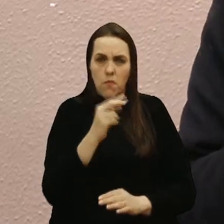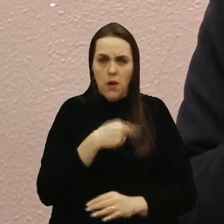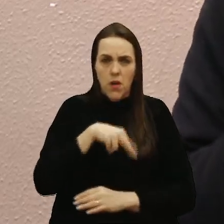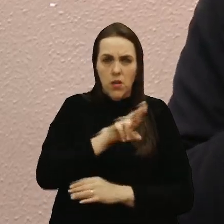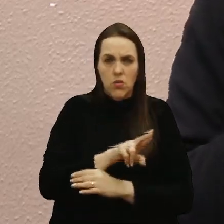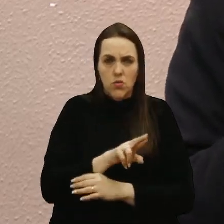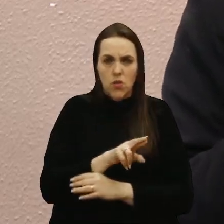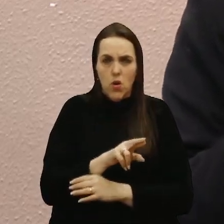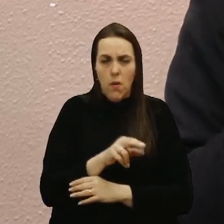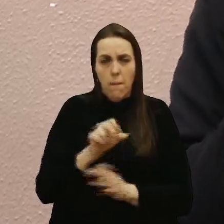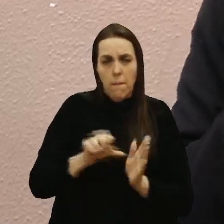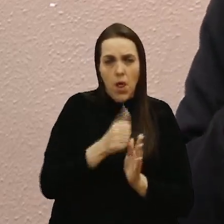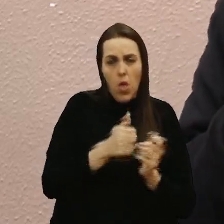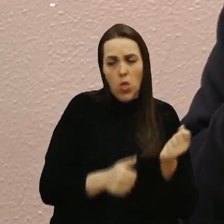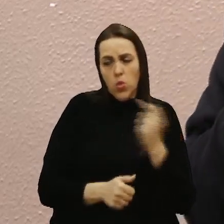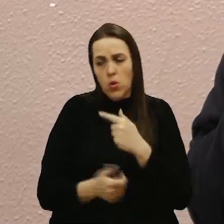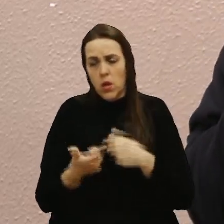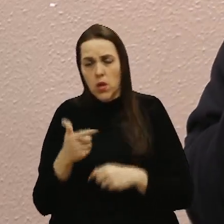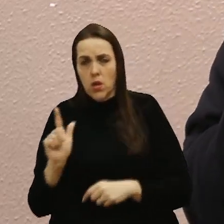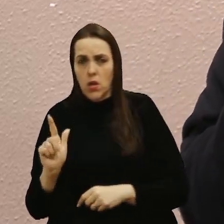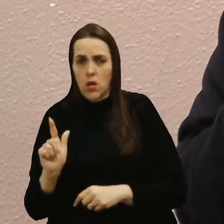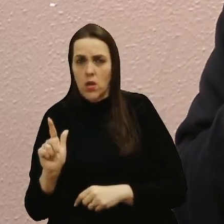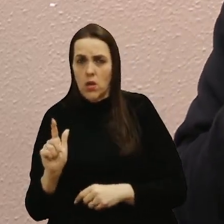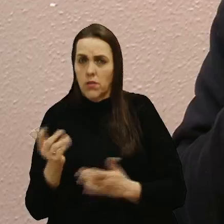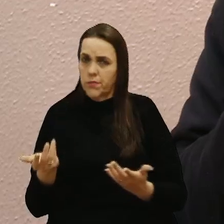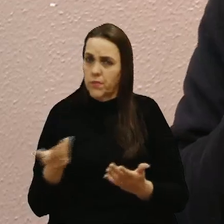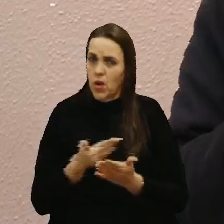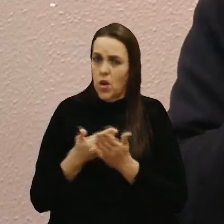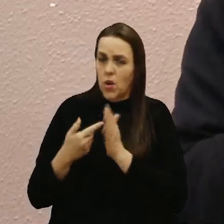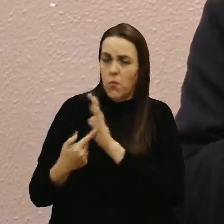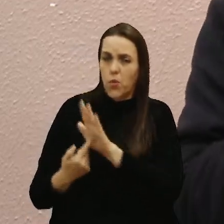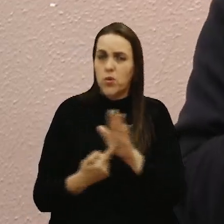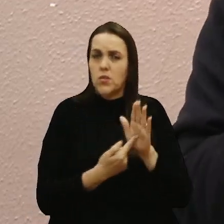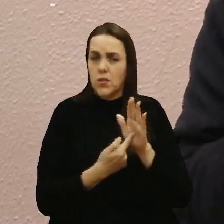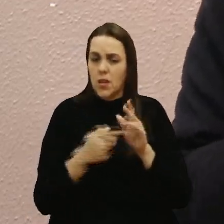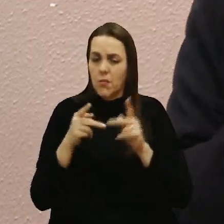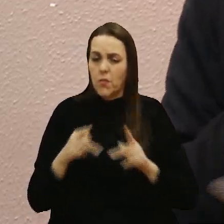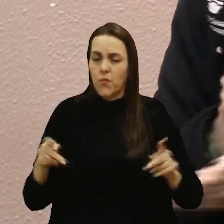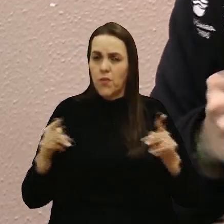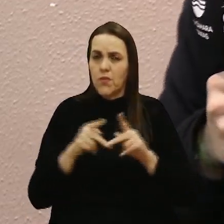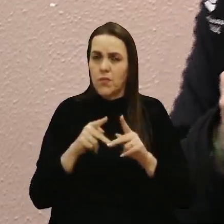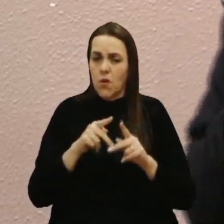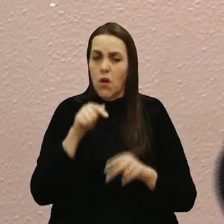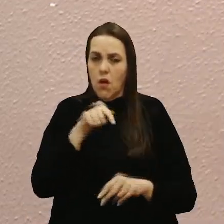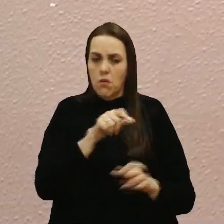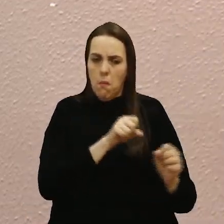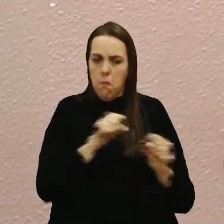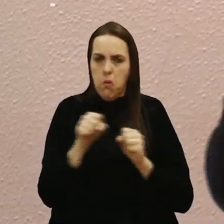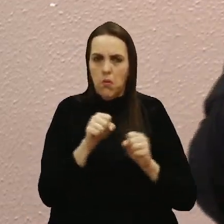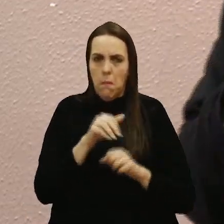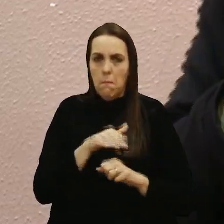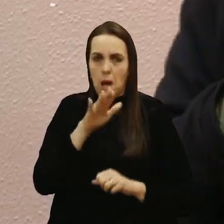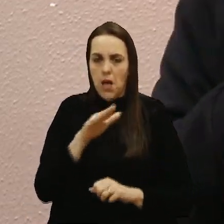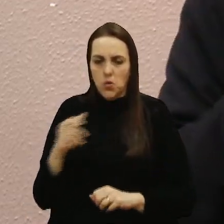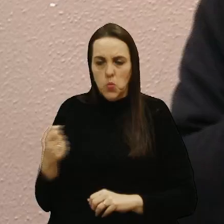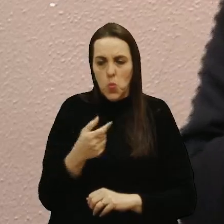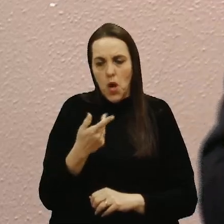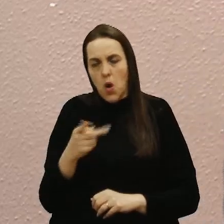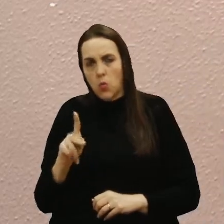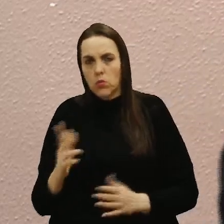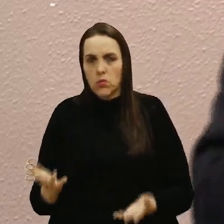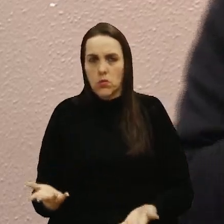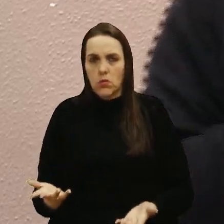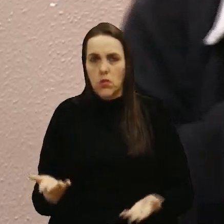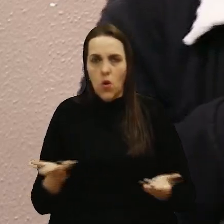de outra, porque aí a gente começa a sinalizar para a população que algumas religiões têm mais poder do que outras. Hoje nós temos no